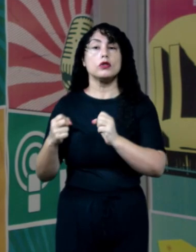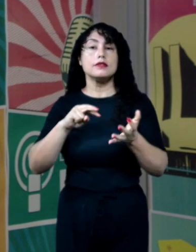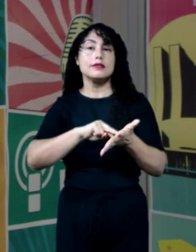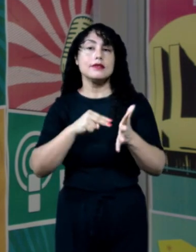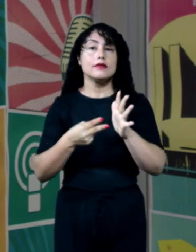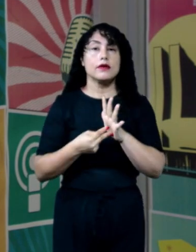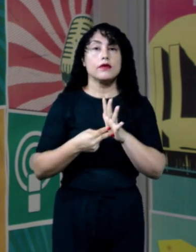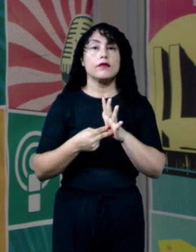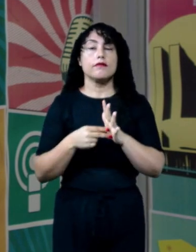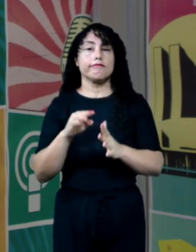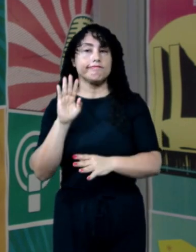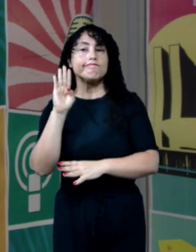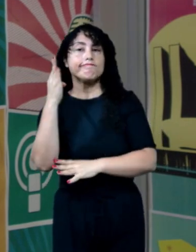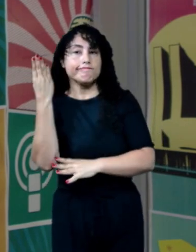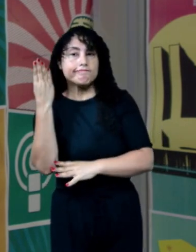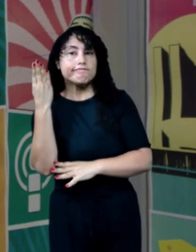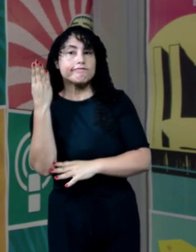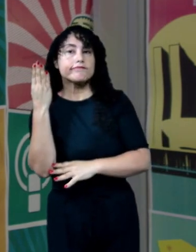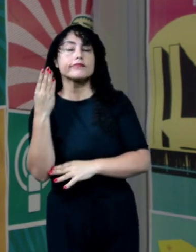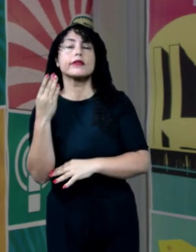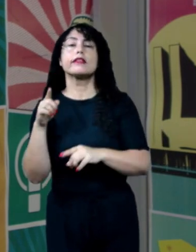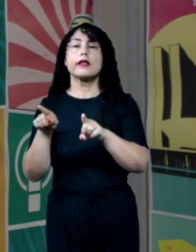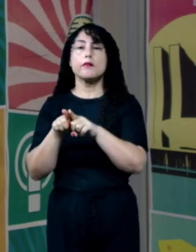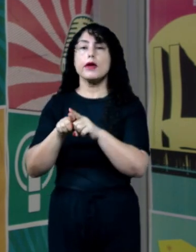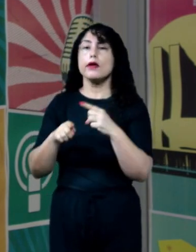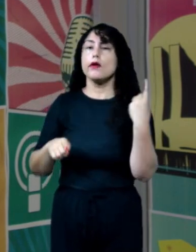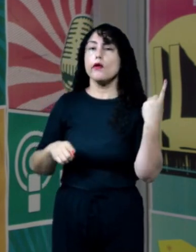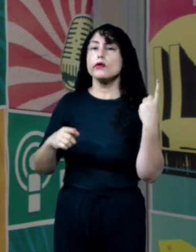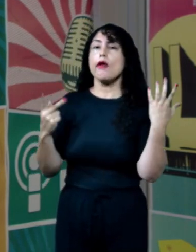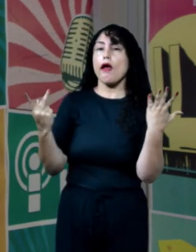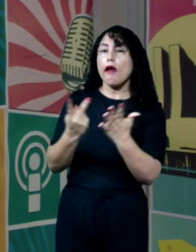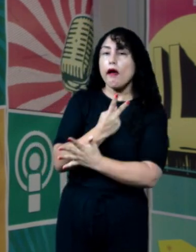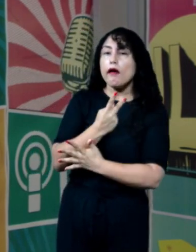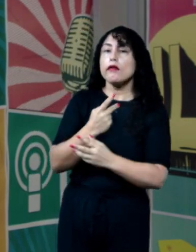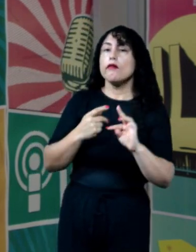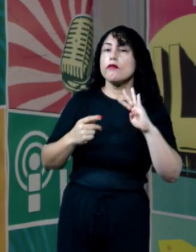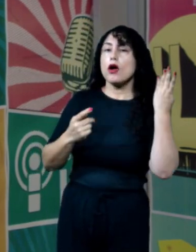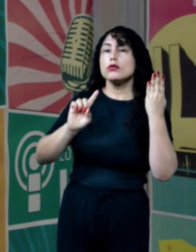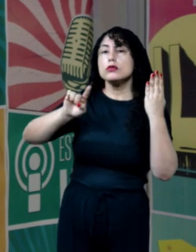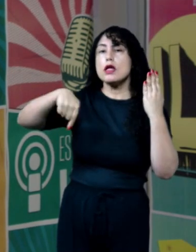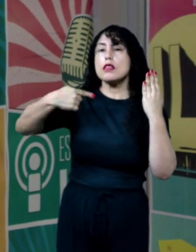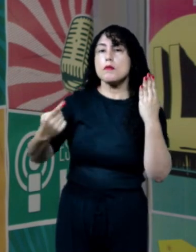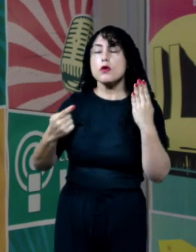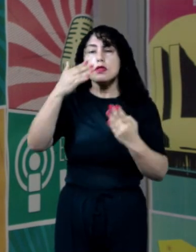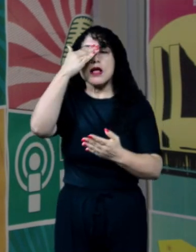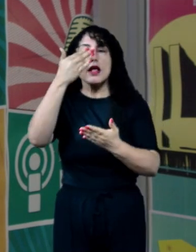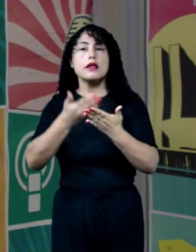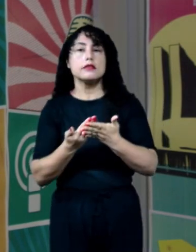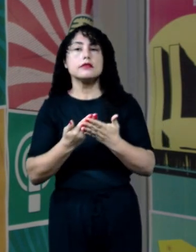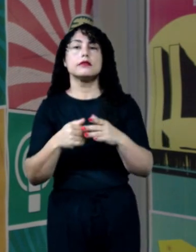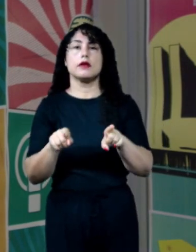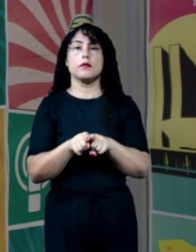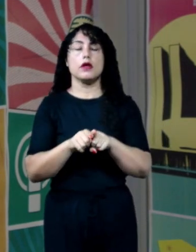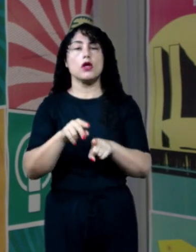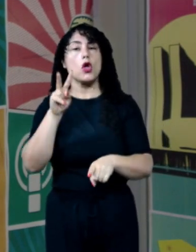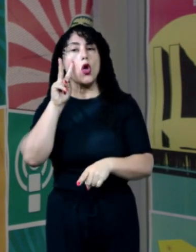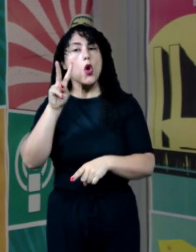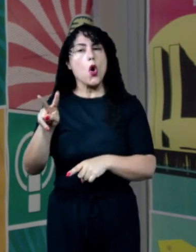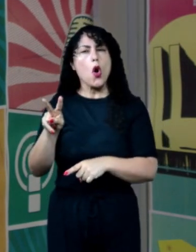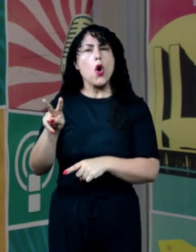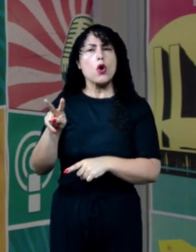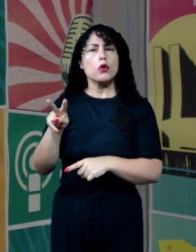tanto fraude quanto falso. E aí vem a questão da pós-verdade e das crenças, né? Eu olho para uma